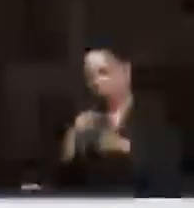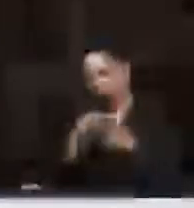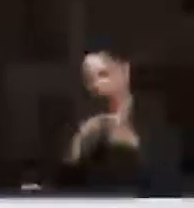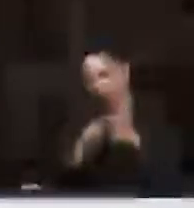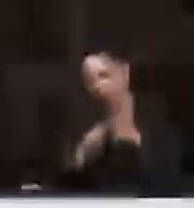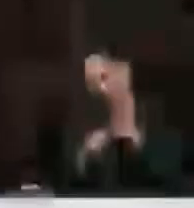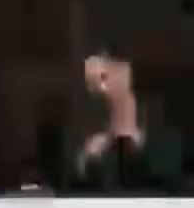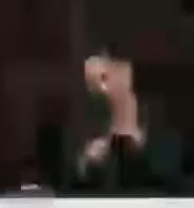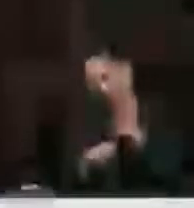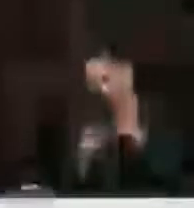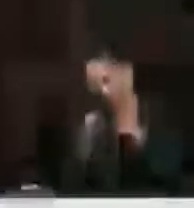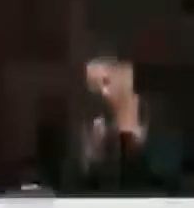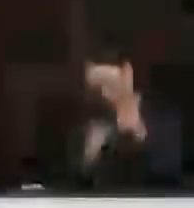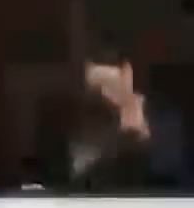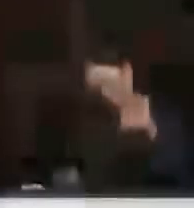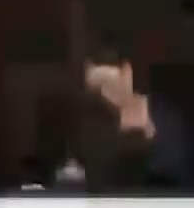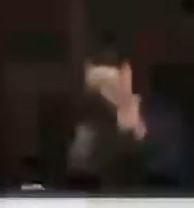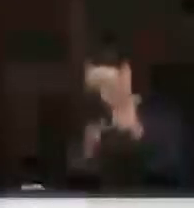nomes